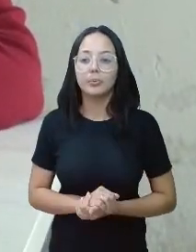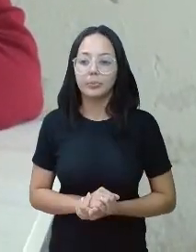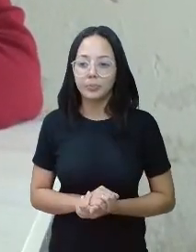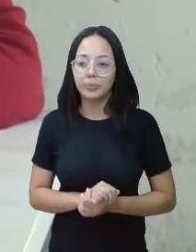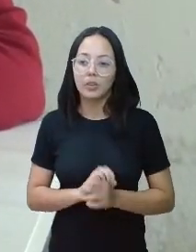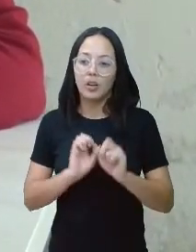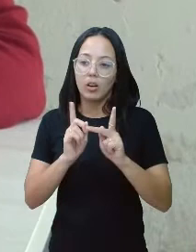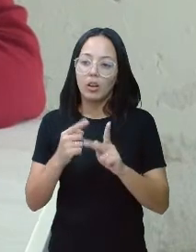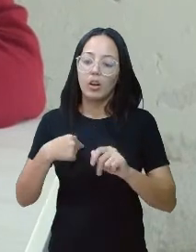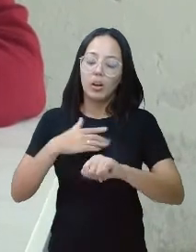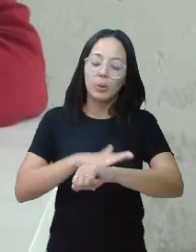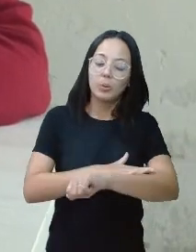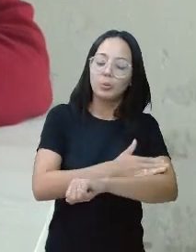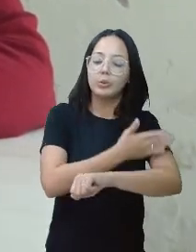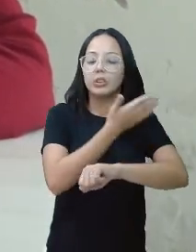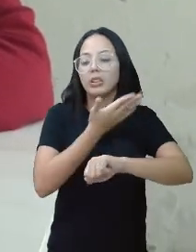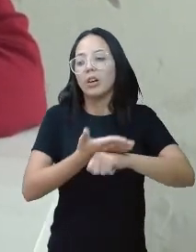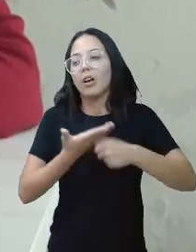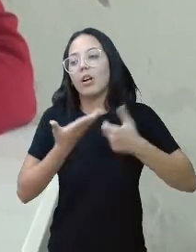Passei um dia indisposta.